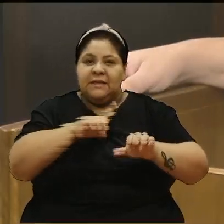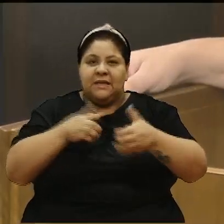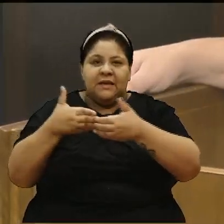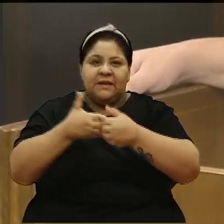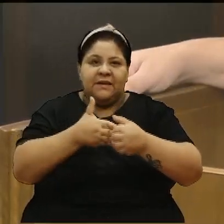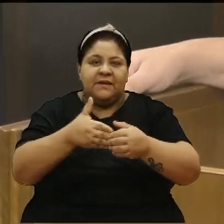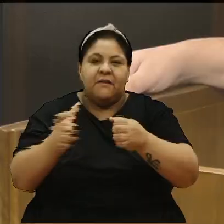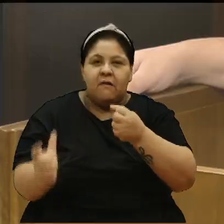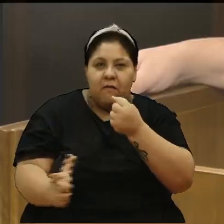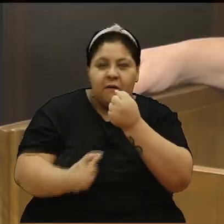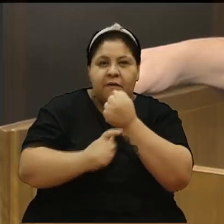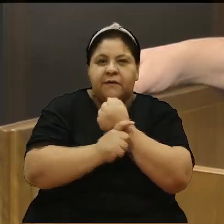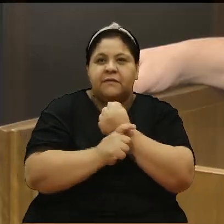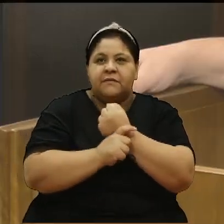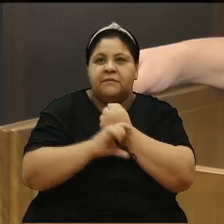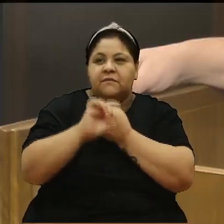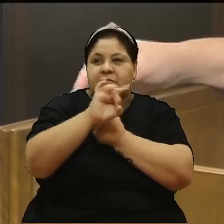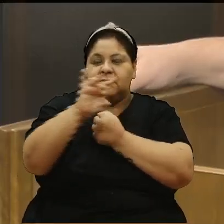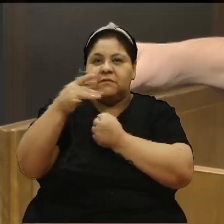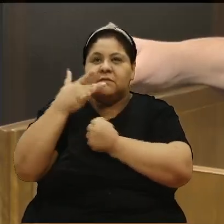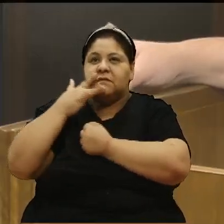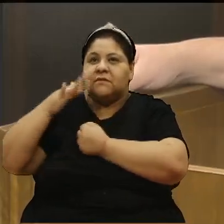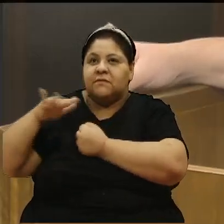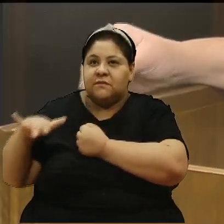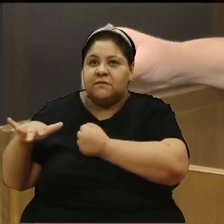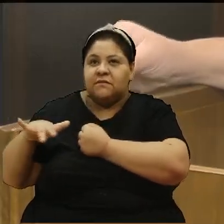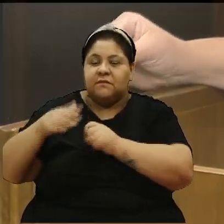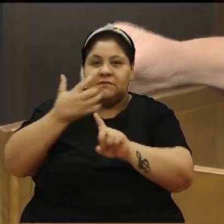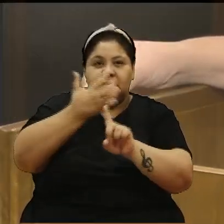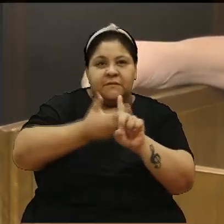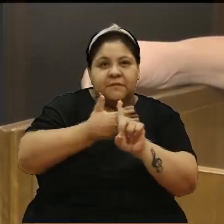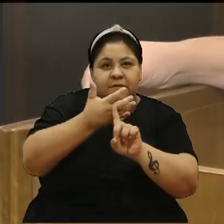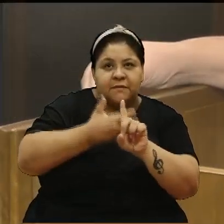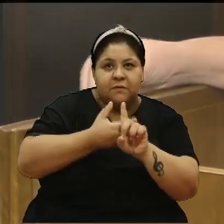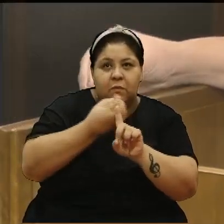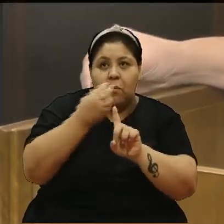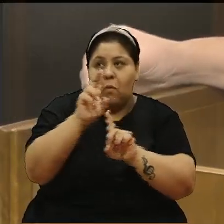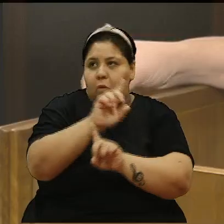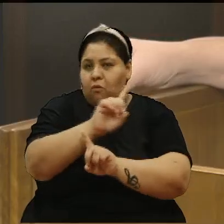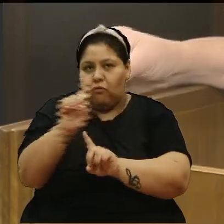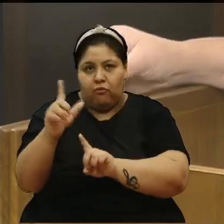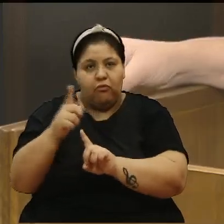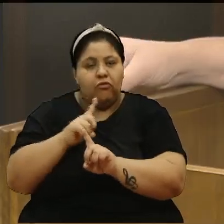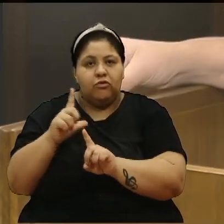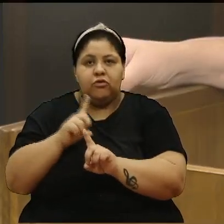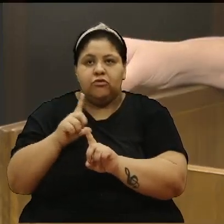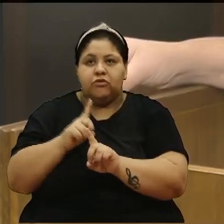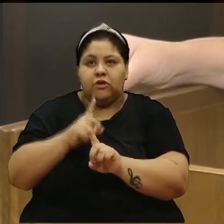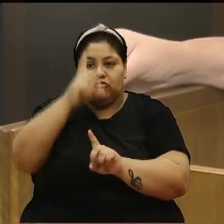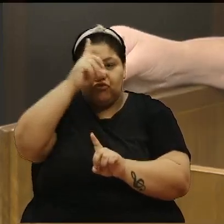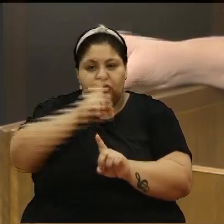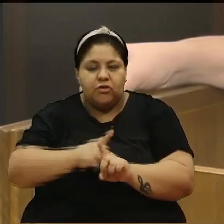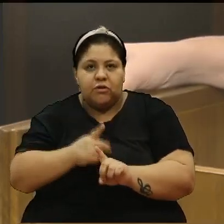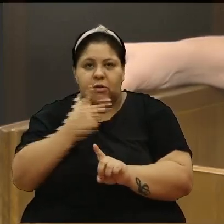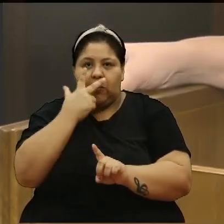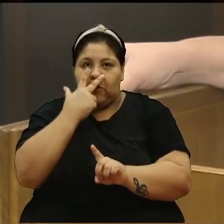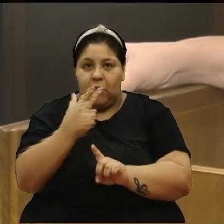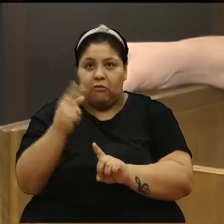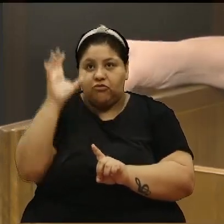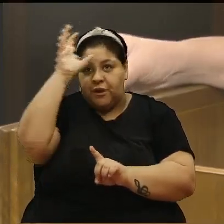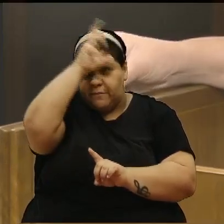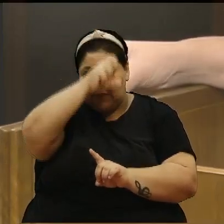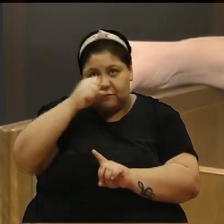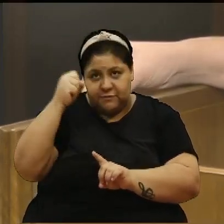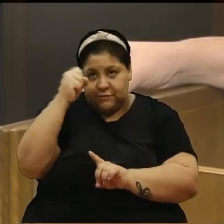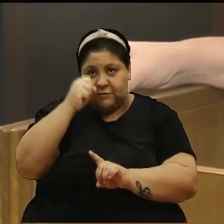É garantir que cada criança com deficiência ou sem tenha o mesmo direito de aprender,